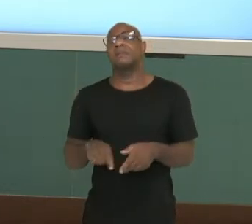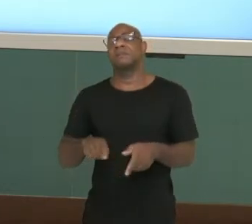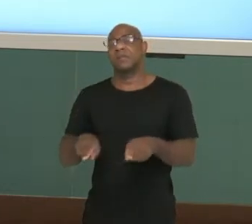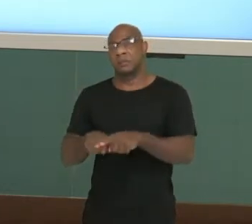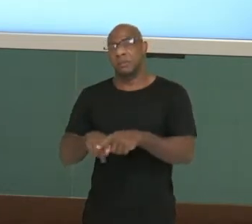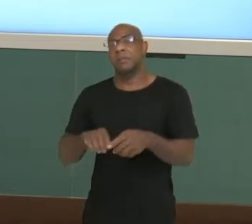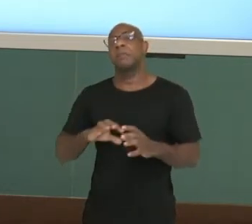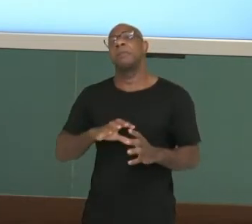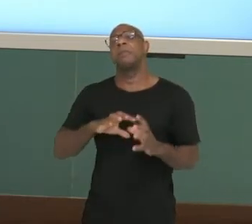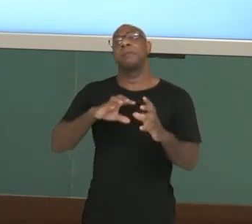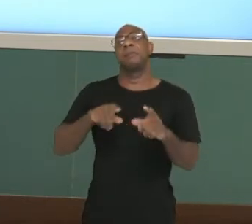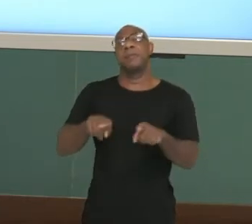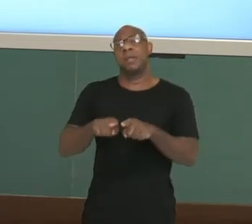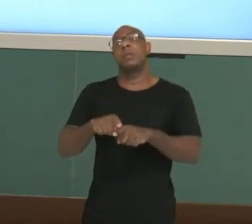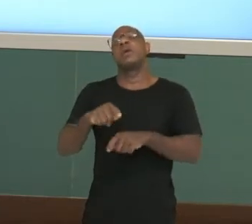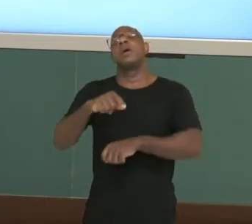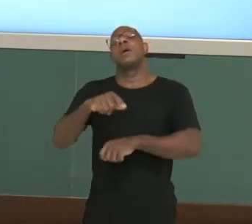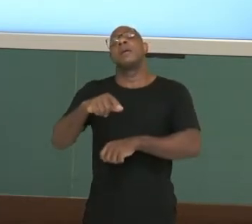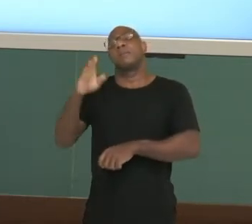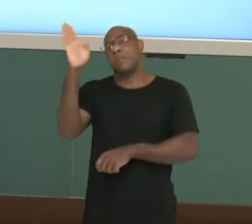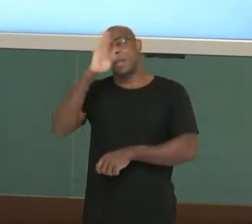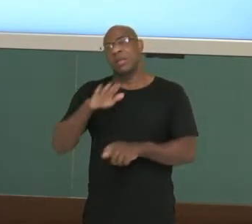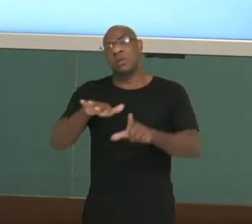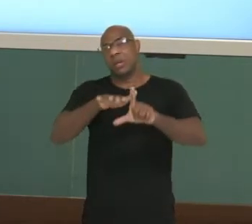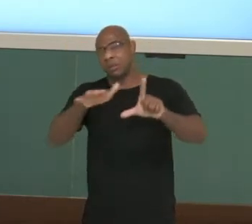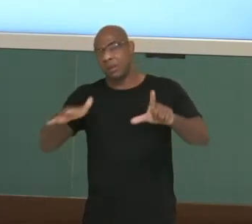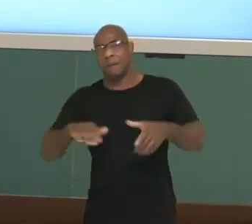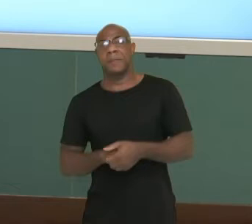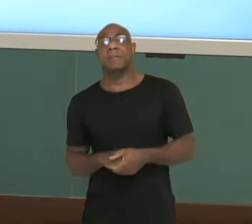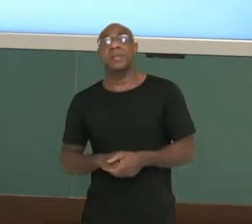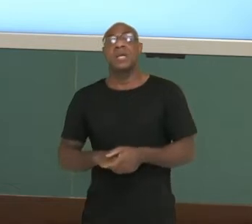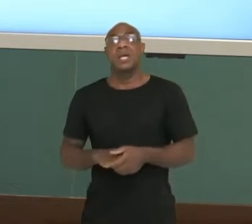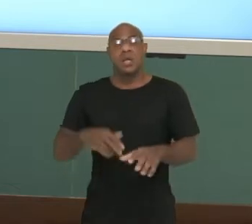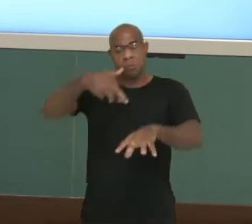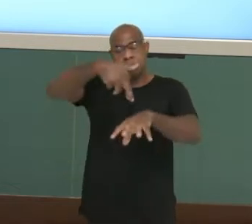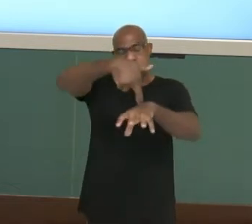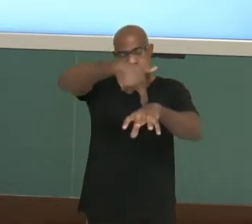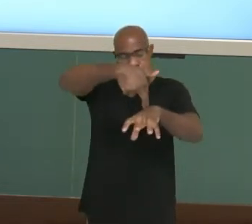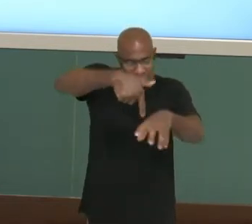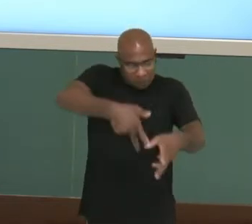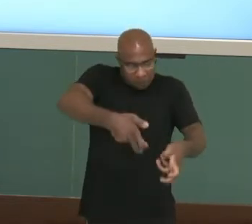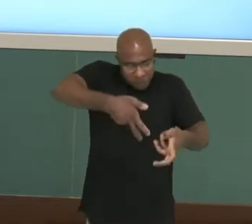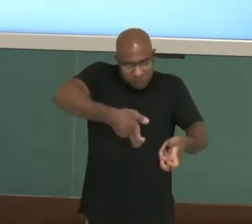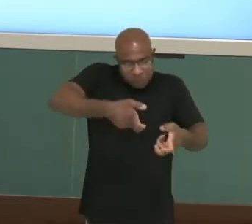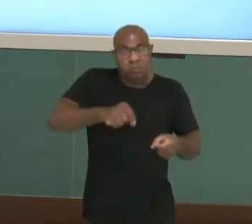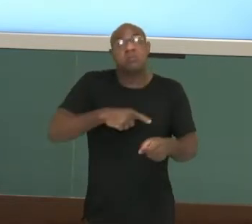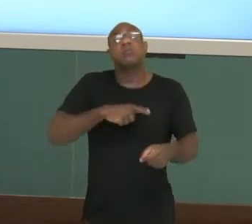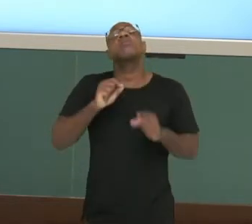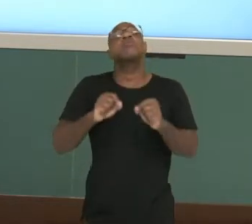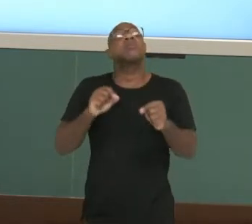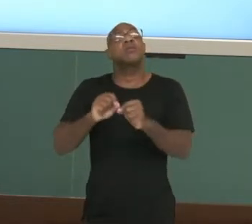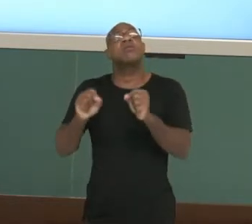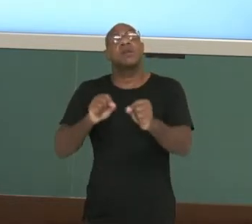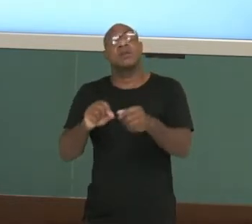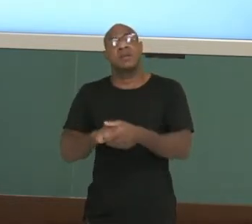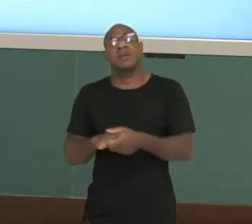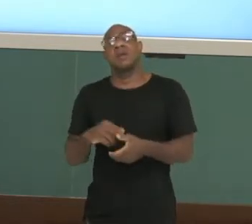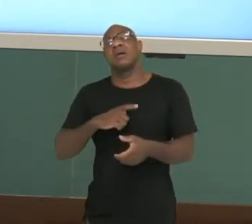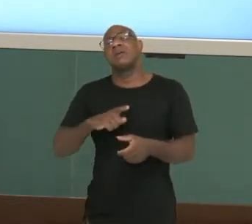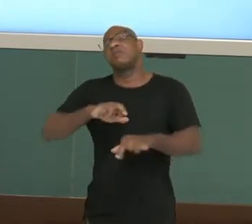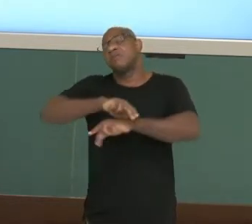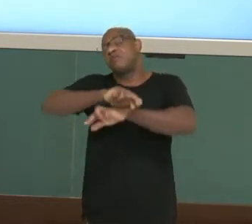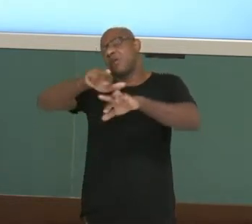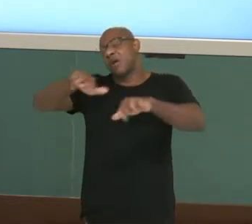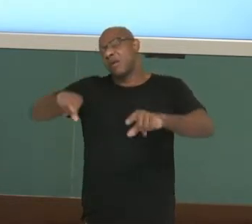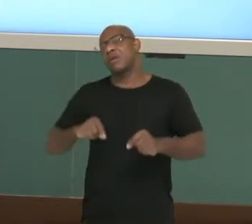espalhadas pelo litoral brasileiro. E todo esse petróleo que é explorado, ele acaba sendo destinado para as